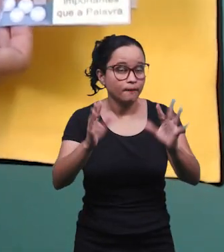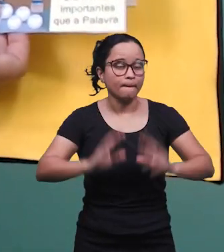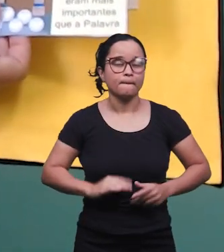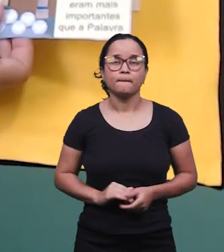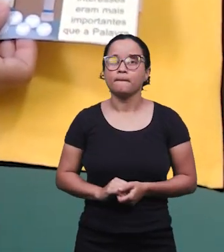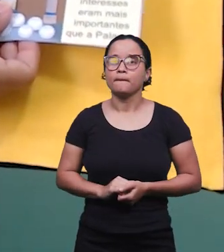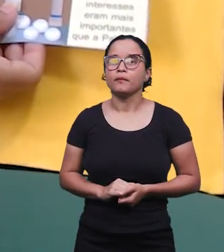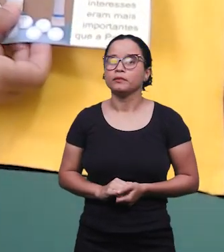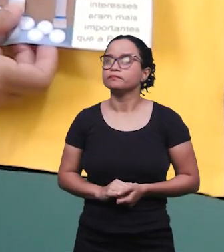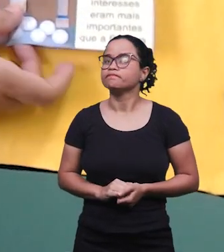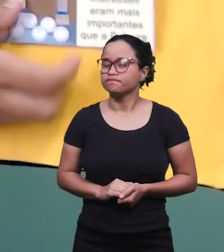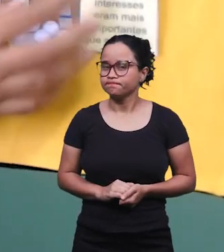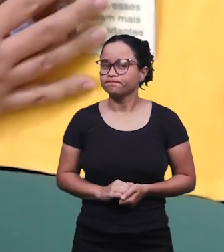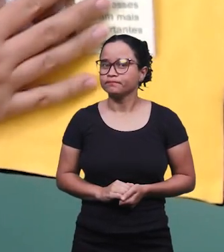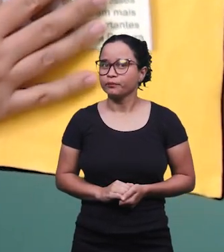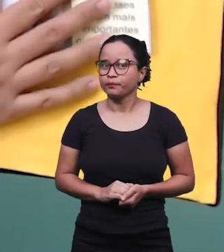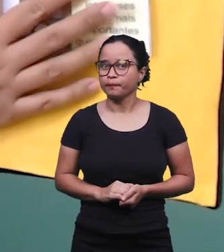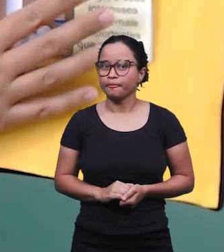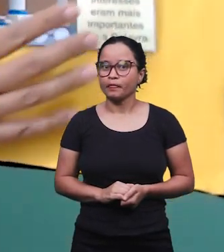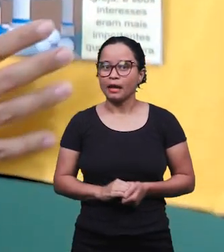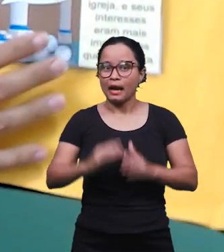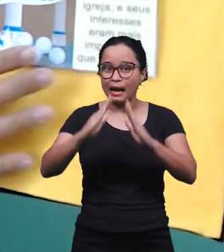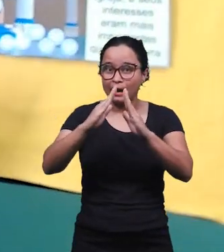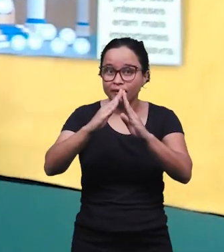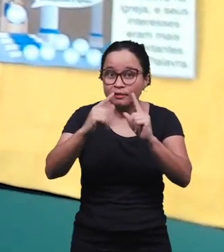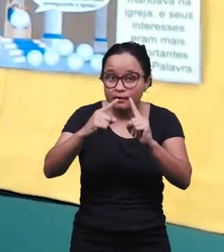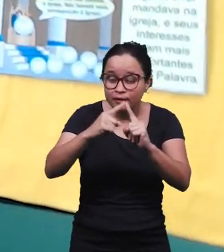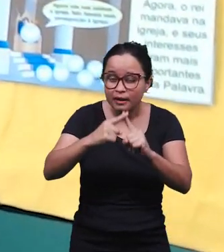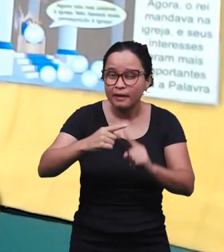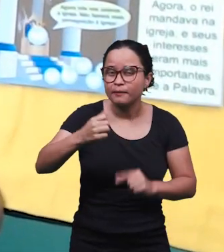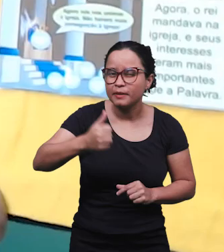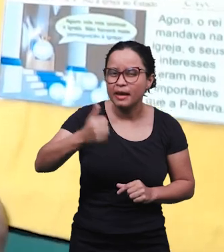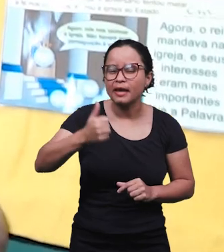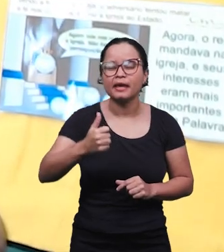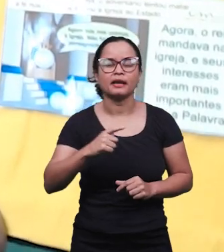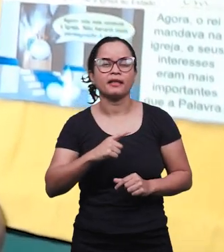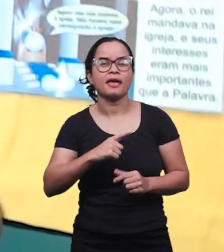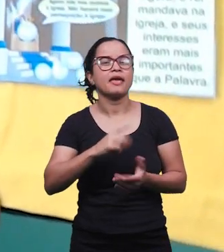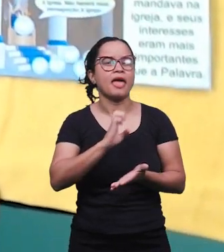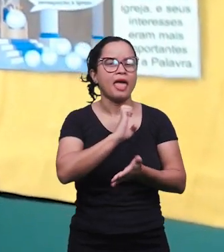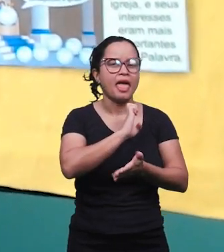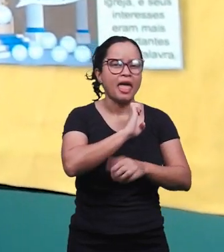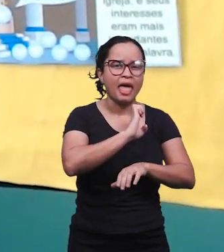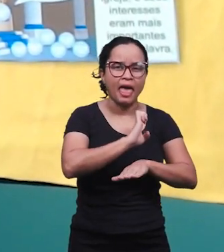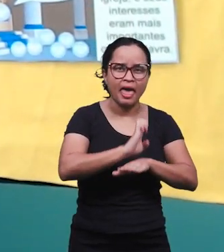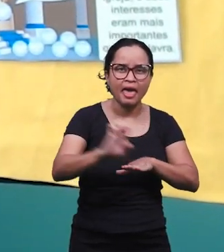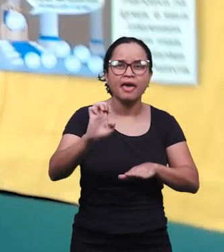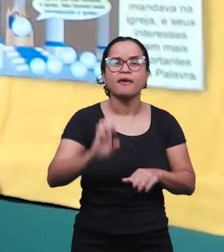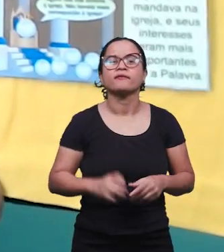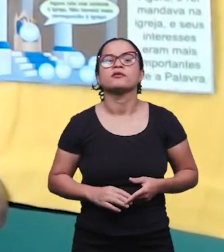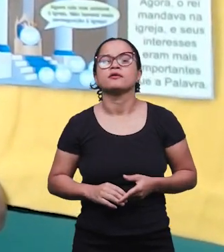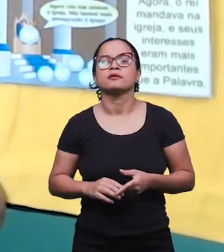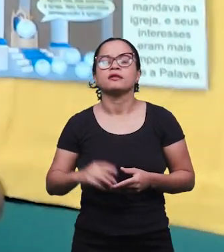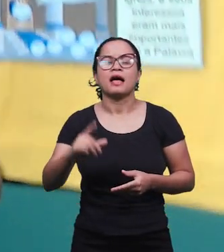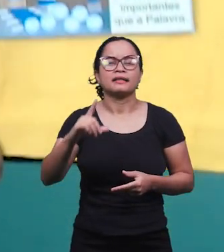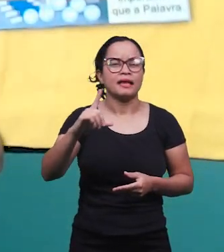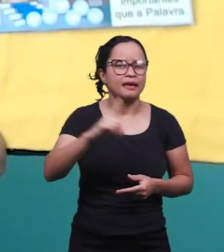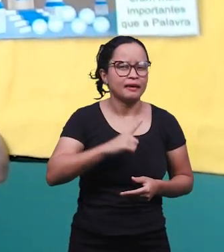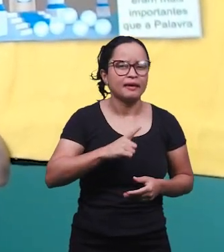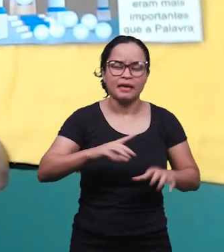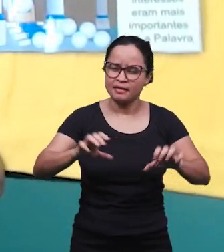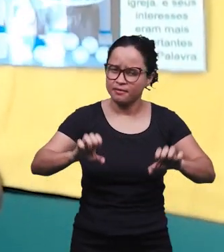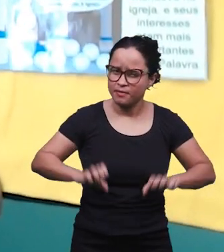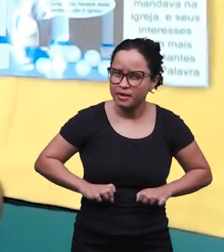Olha só. As primeiras igrejas lá, Éfeso, Esmirna, Éfeso